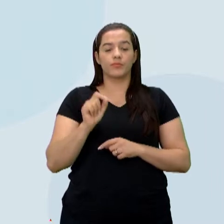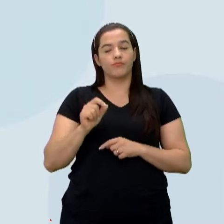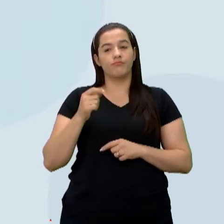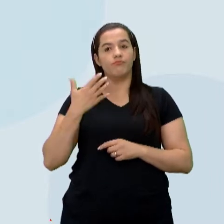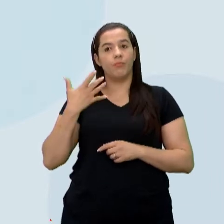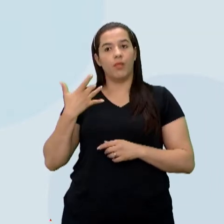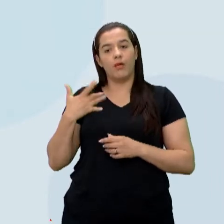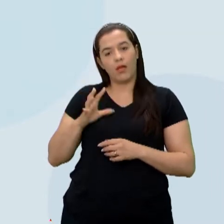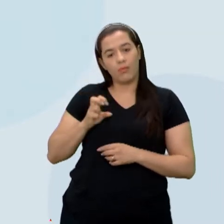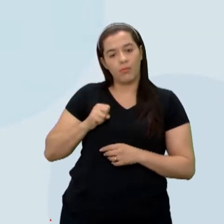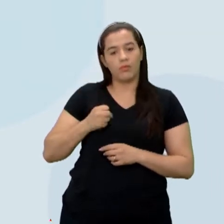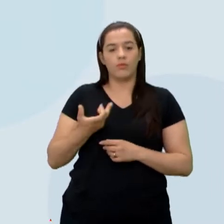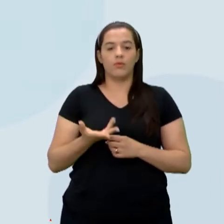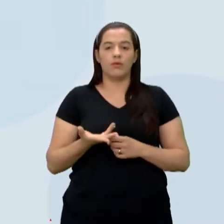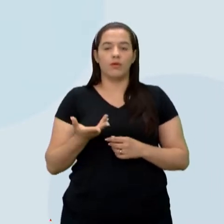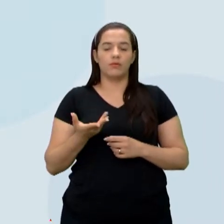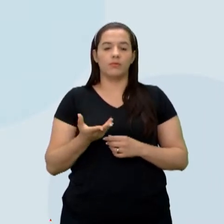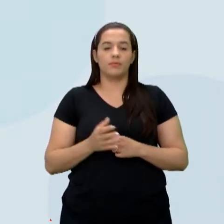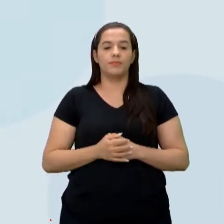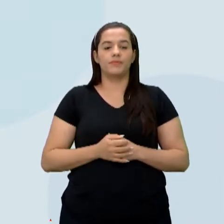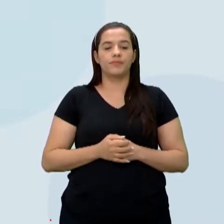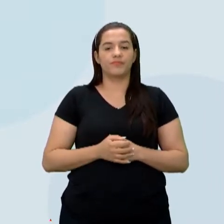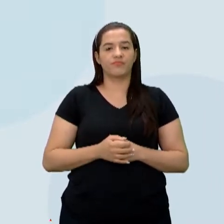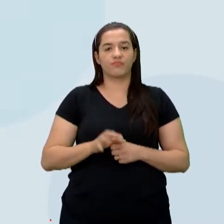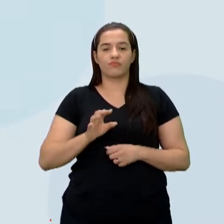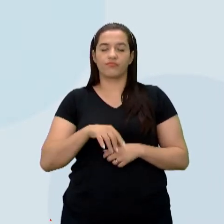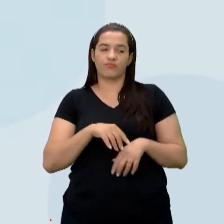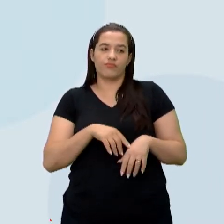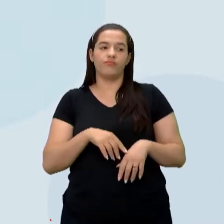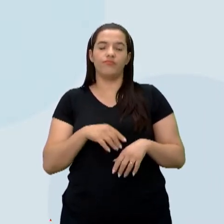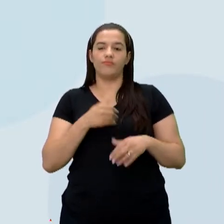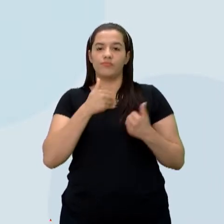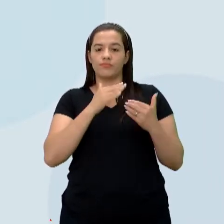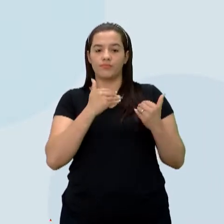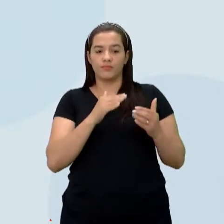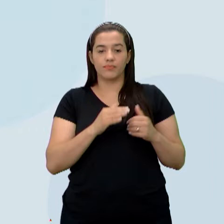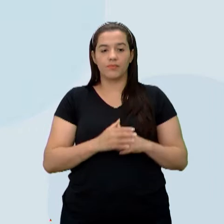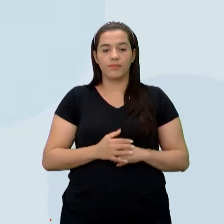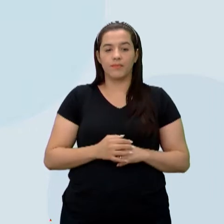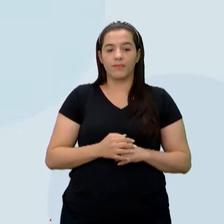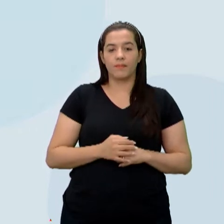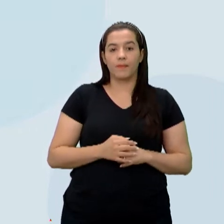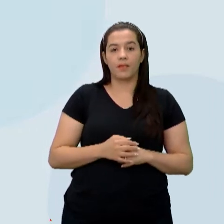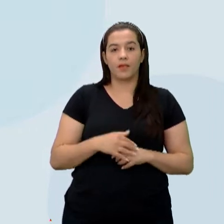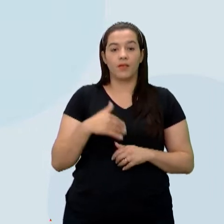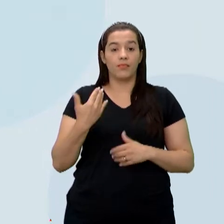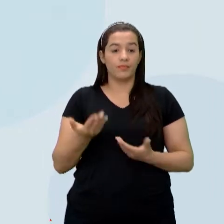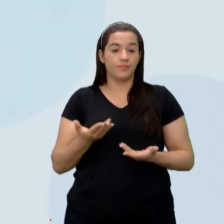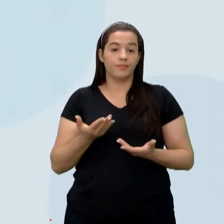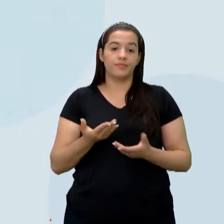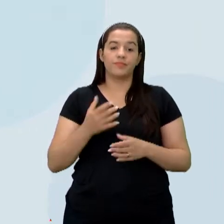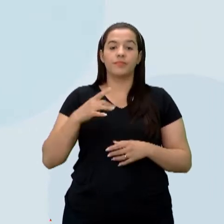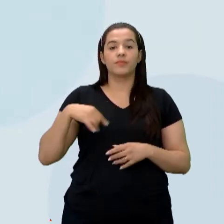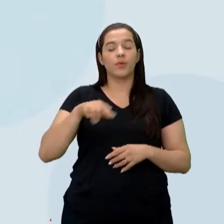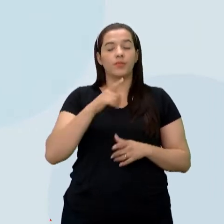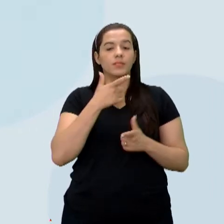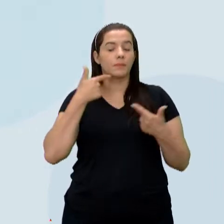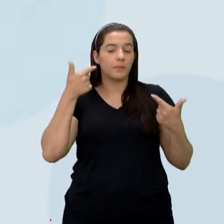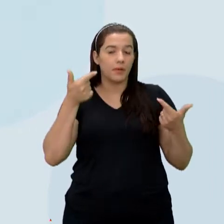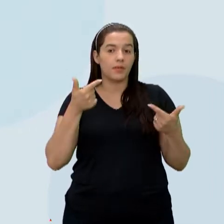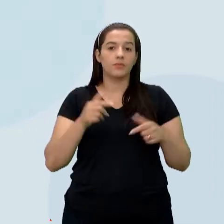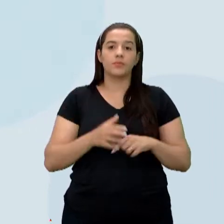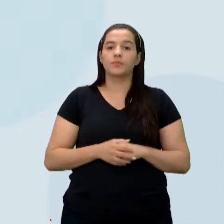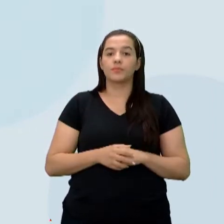amável com o dono? Indiferente a toda essa situação? Irônico?